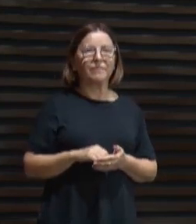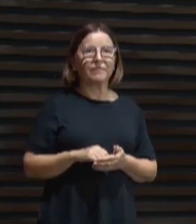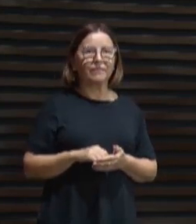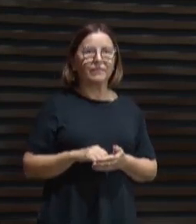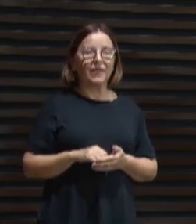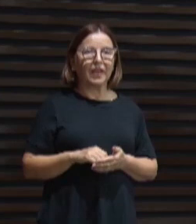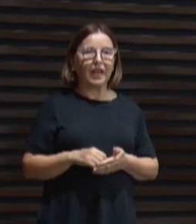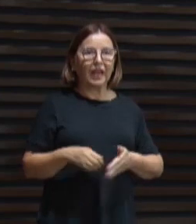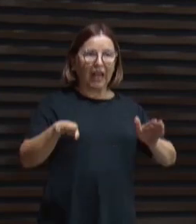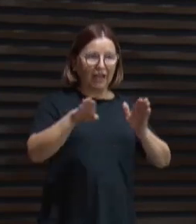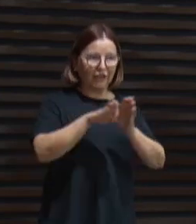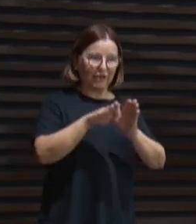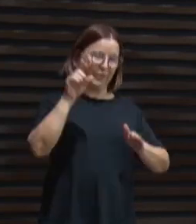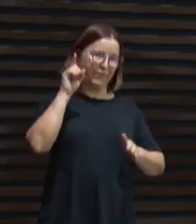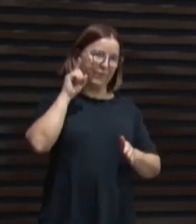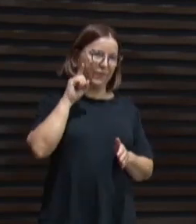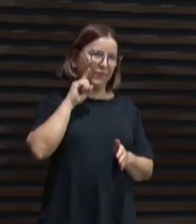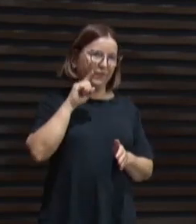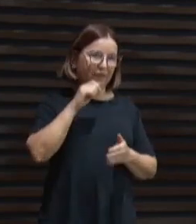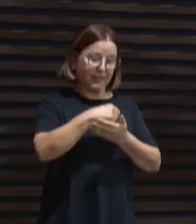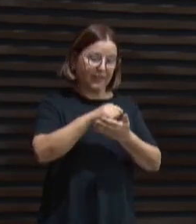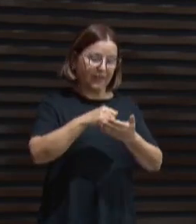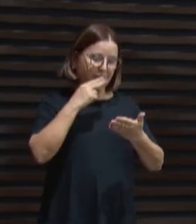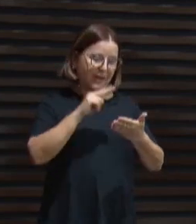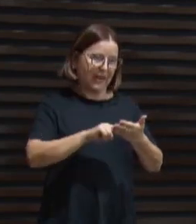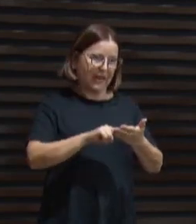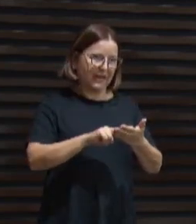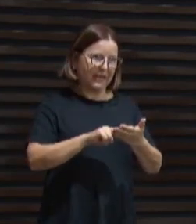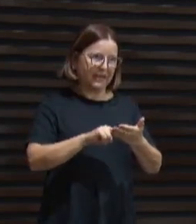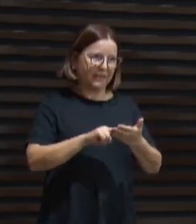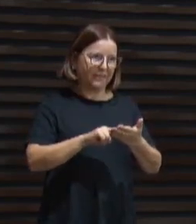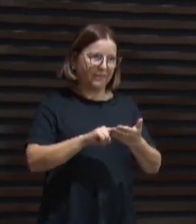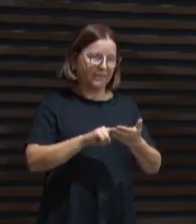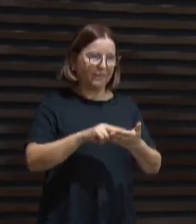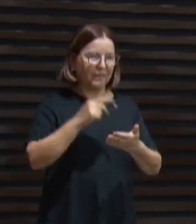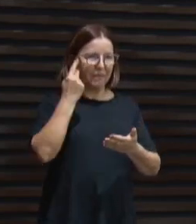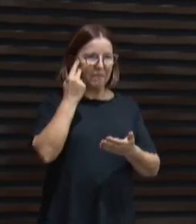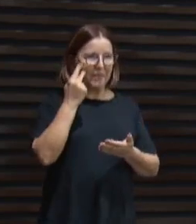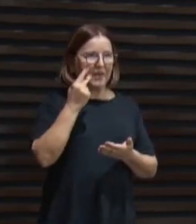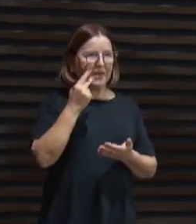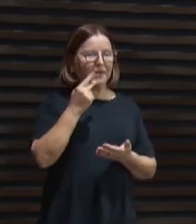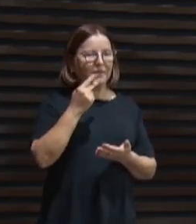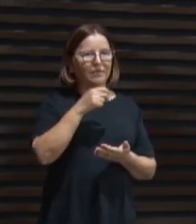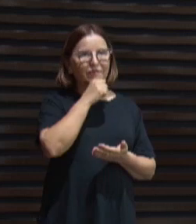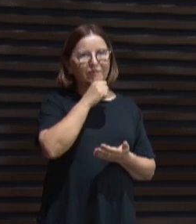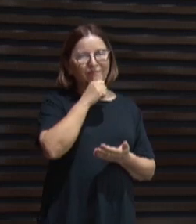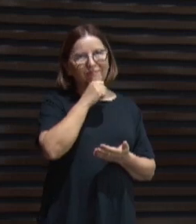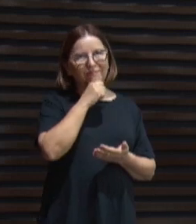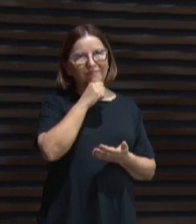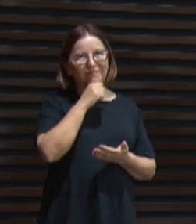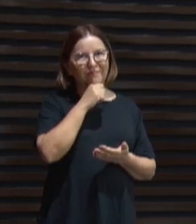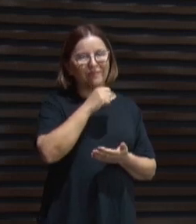E ele chegou nos Estados Unidos e escreveu uma carta para o pai dele lá no Rio de Janeiro. Isso é